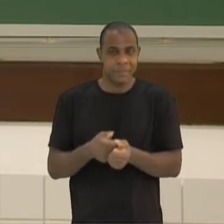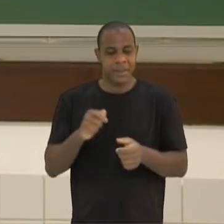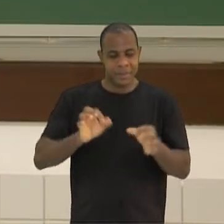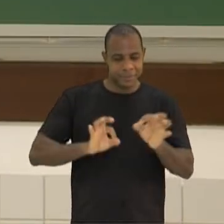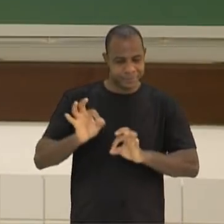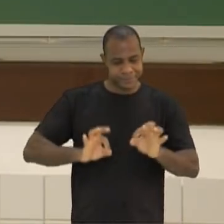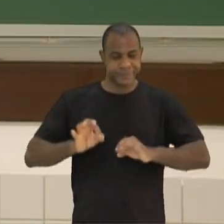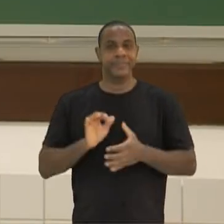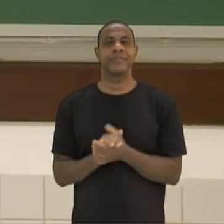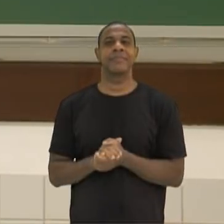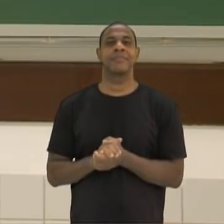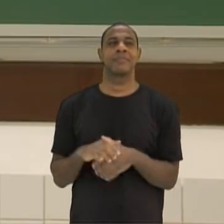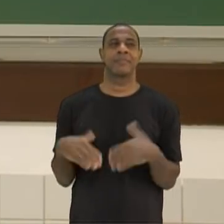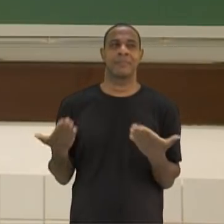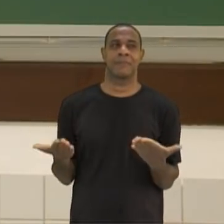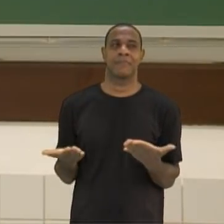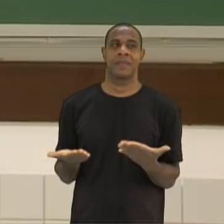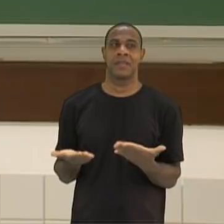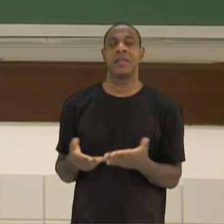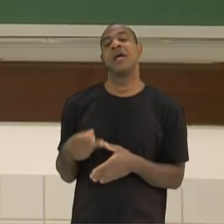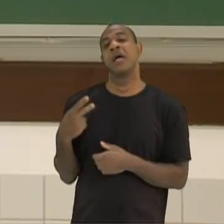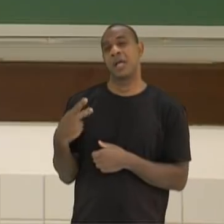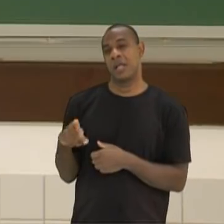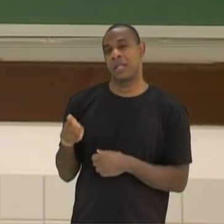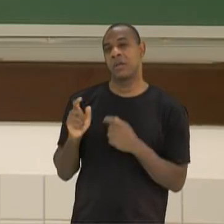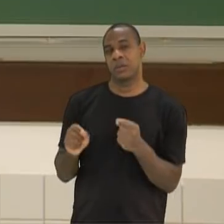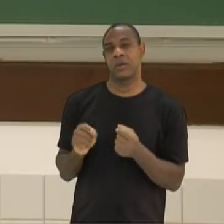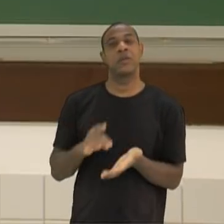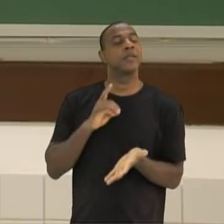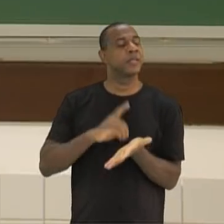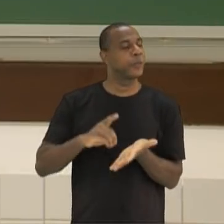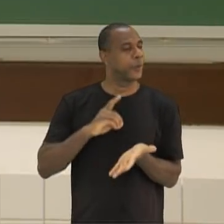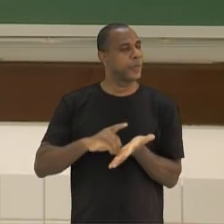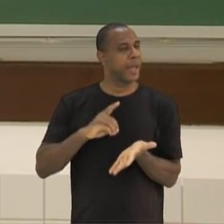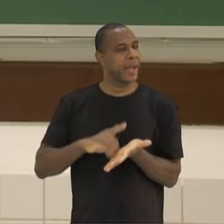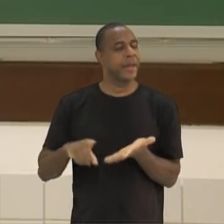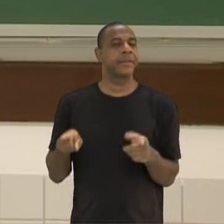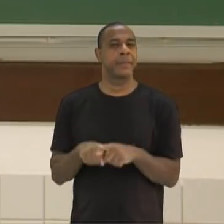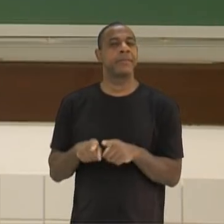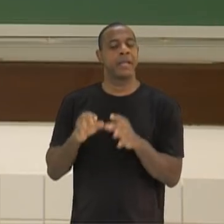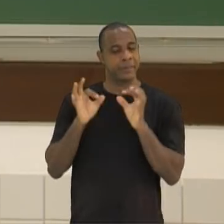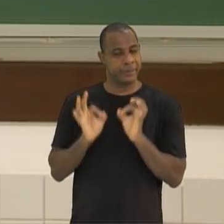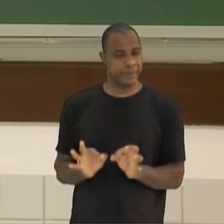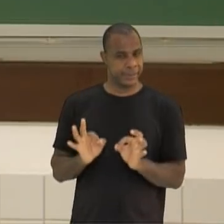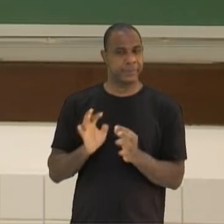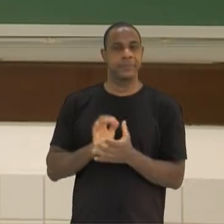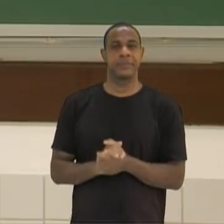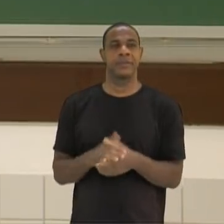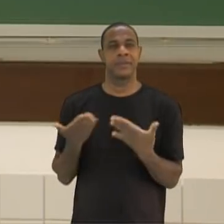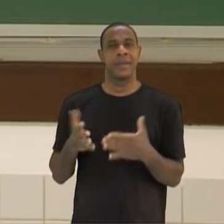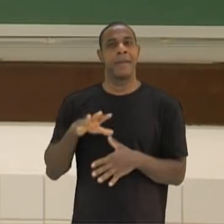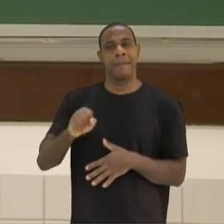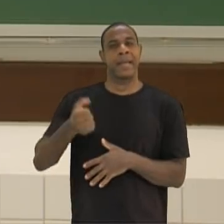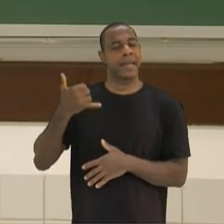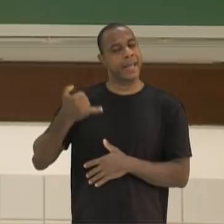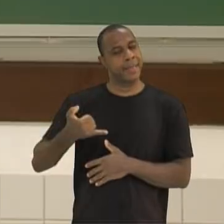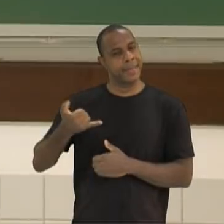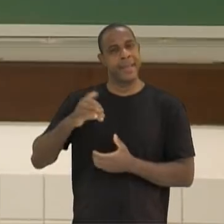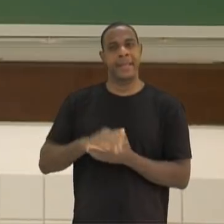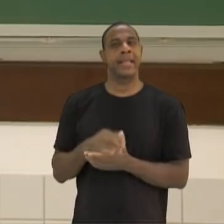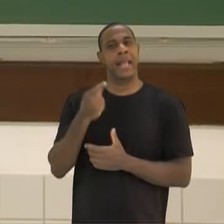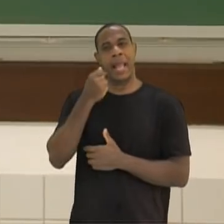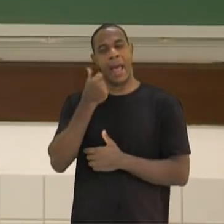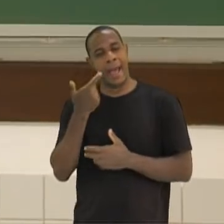usava na escola. Ele já é o seu dicionário, você já está com tudo aí certinho, né? Pega a tua caneta, o